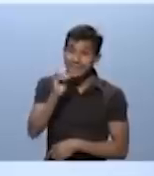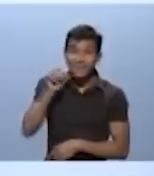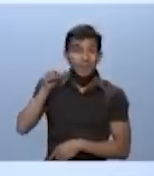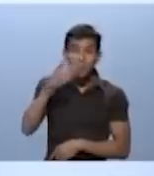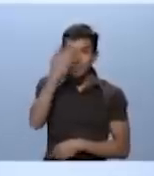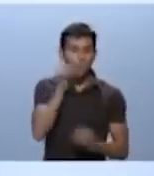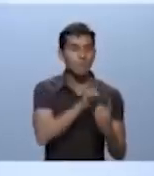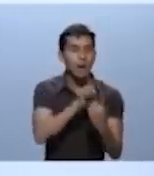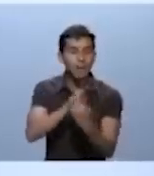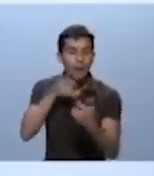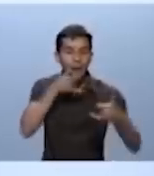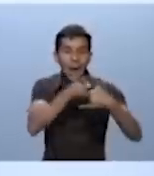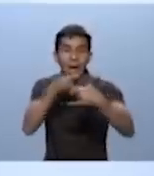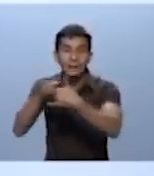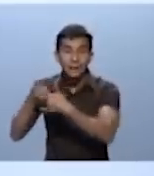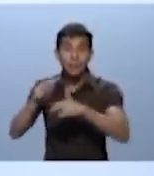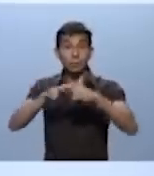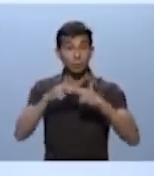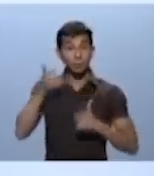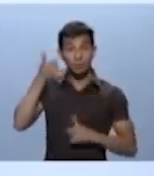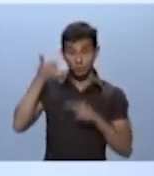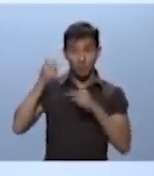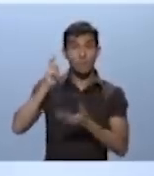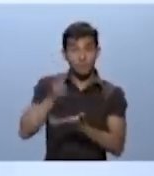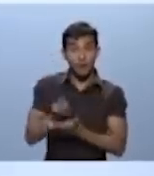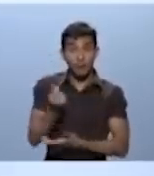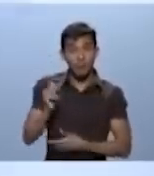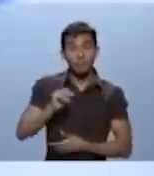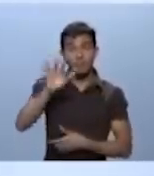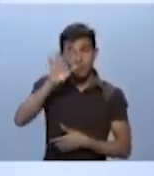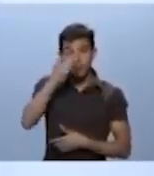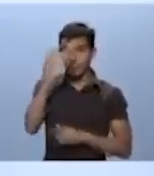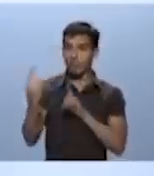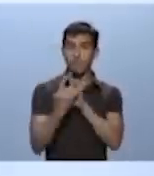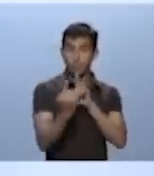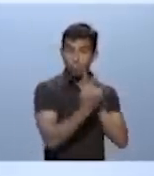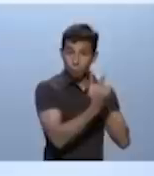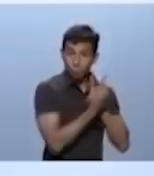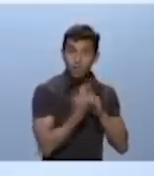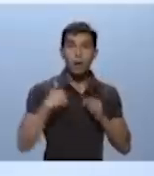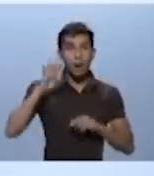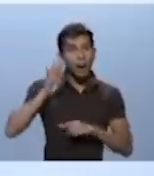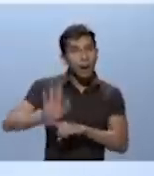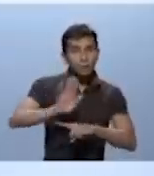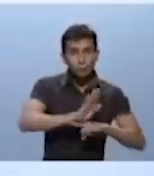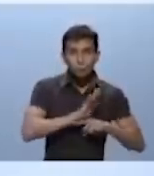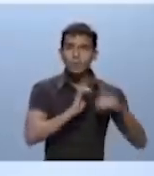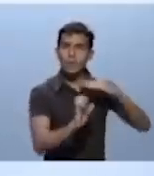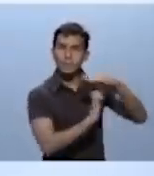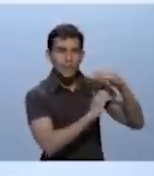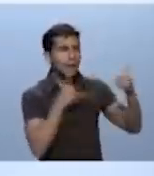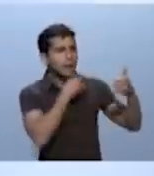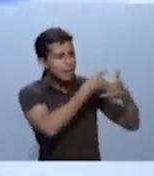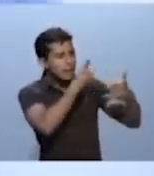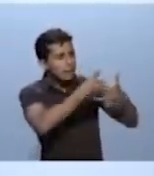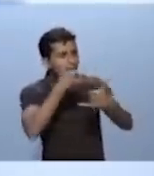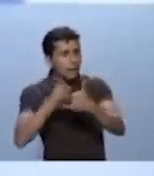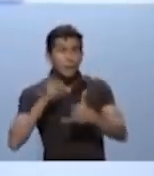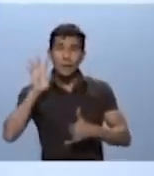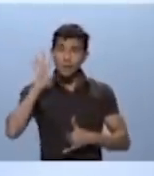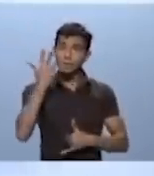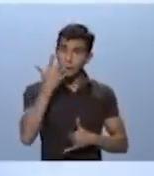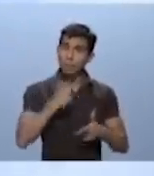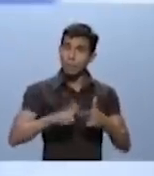por isso eu gasto dinheiro com o telefone sabe por quê Porque todas as pessoas que me procuram Nós ligamos para as empresas para resolver o problema é essa é minha bandeira